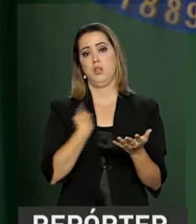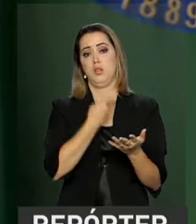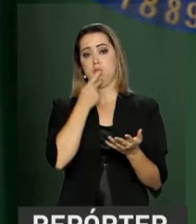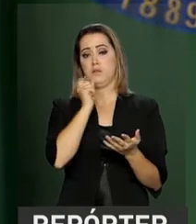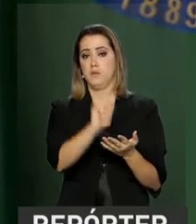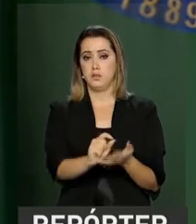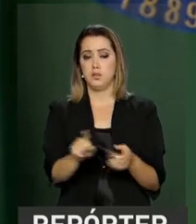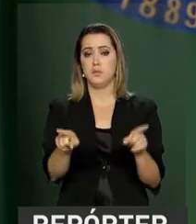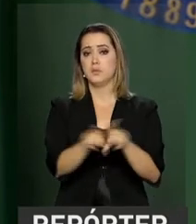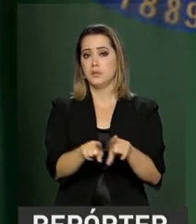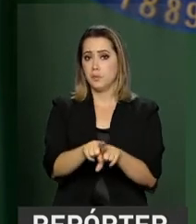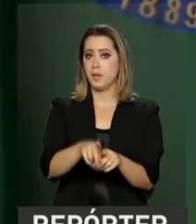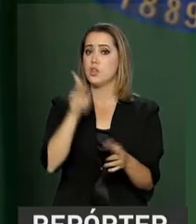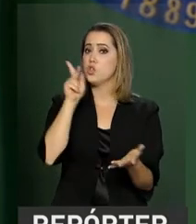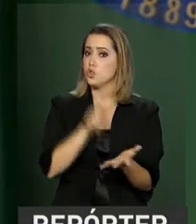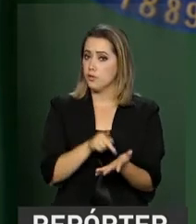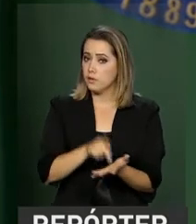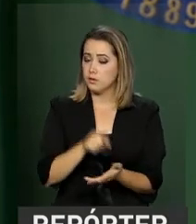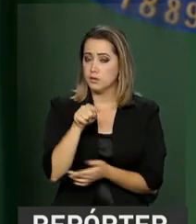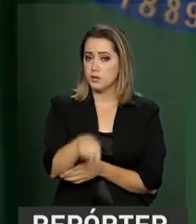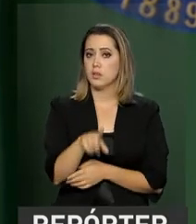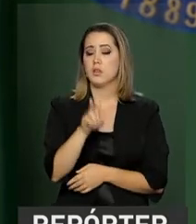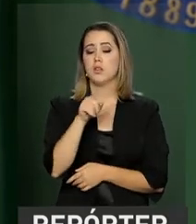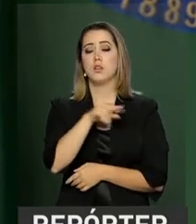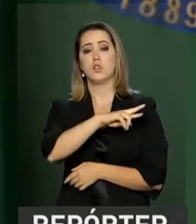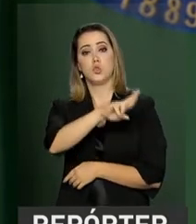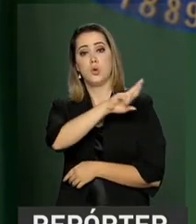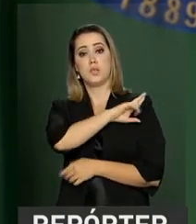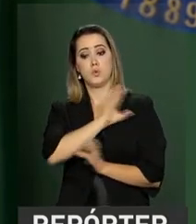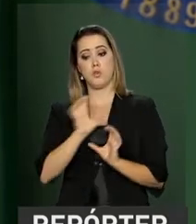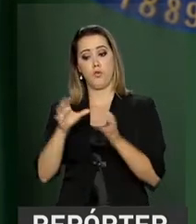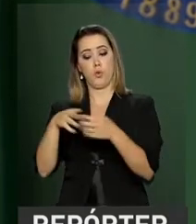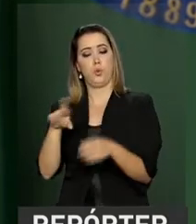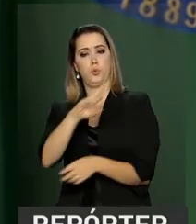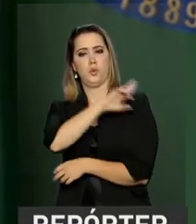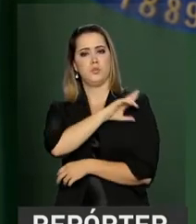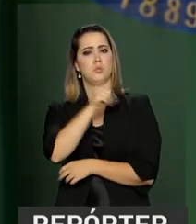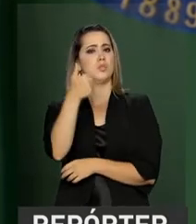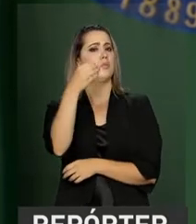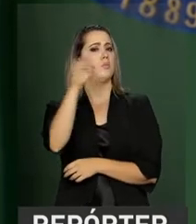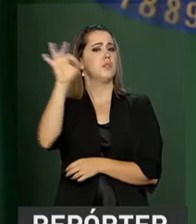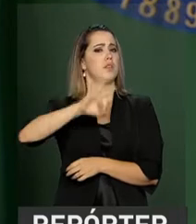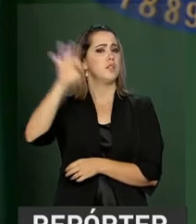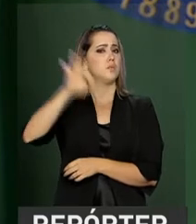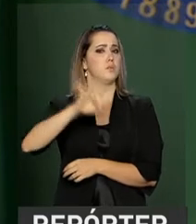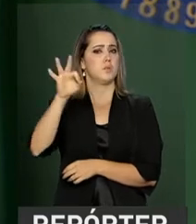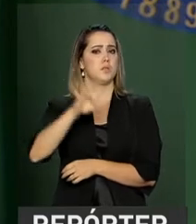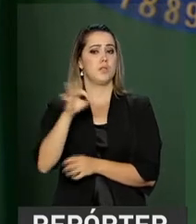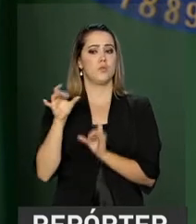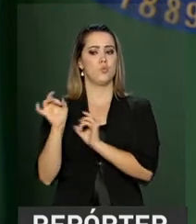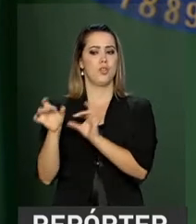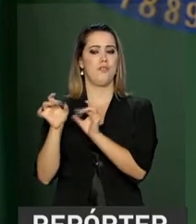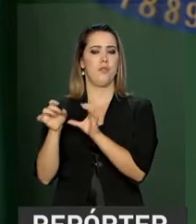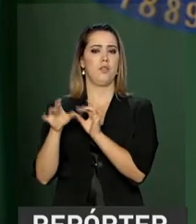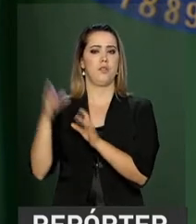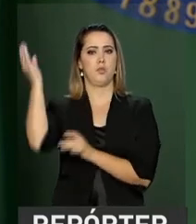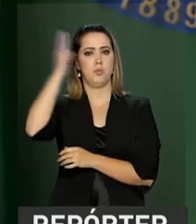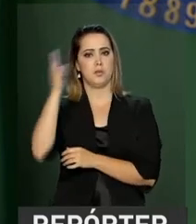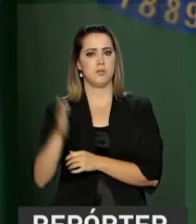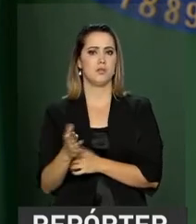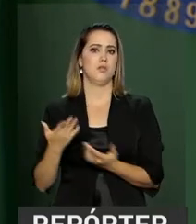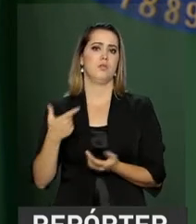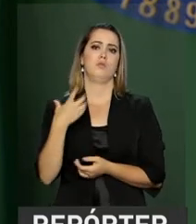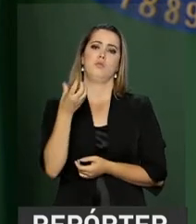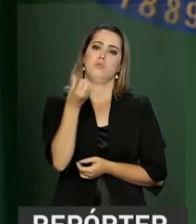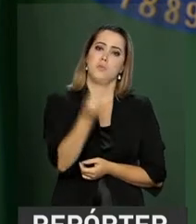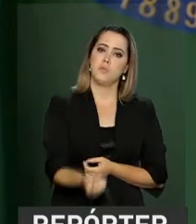falando a verdade o setor respondeu por aproximadamente 10% das exportações brasileiras em